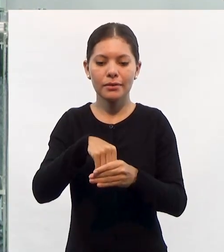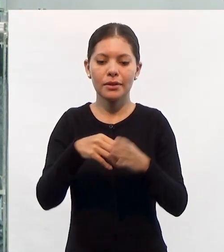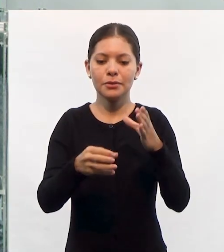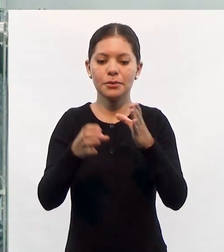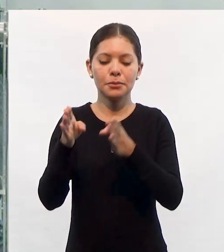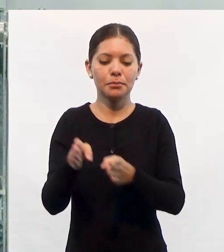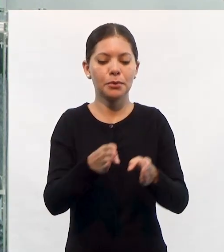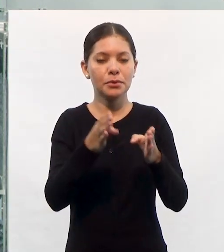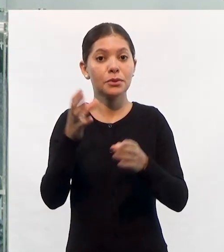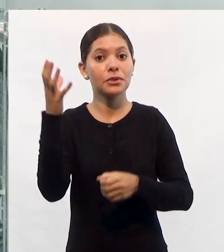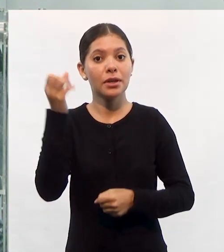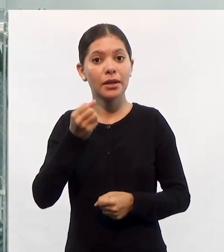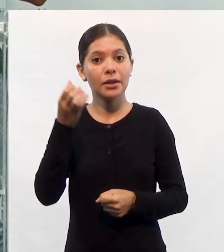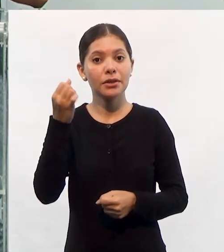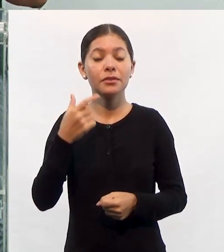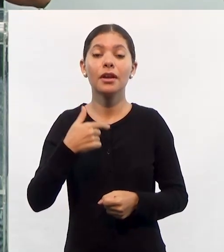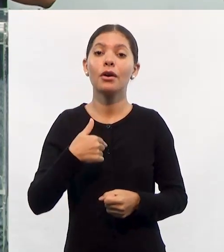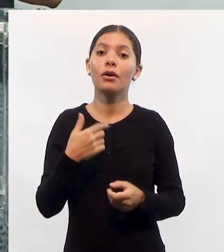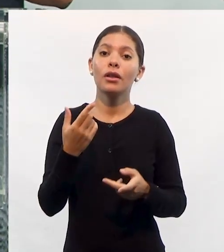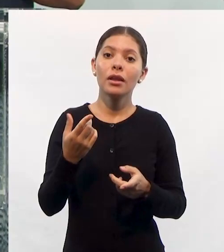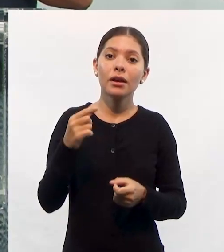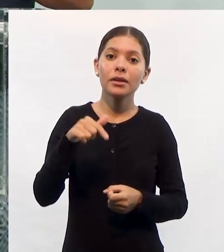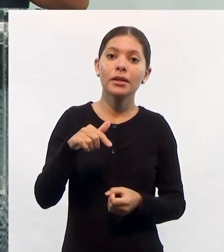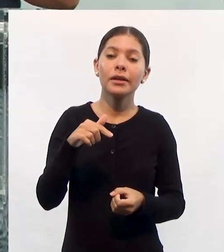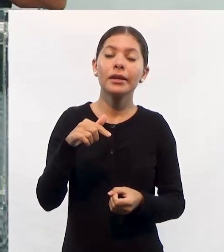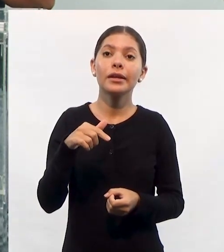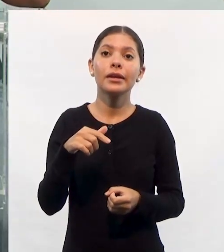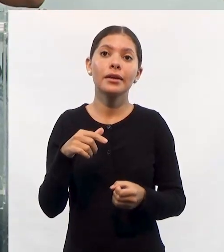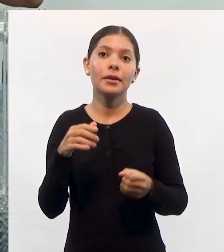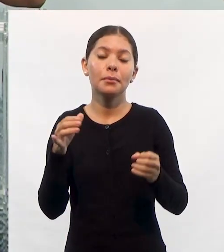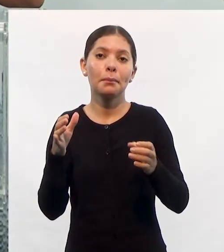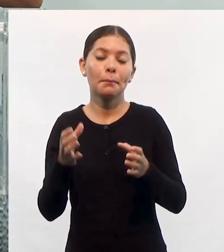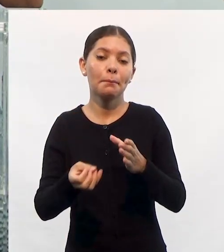leite e falar, olha, nós temos capacidade de produzir